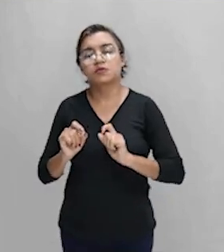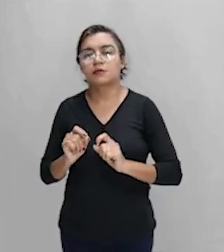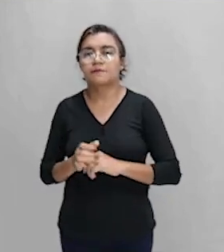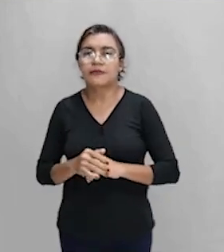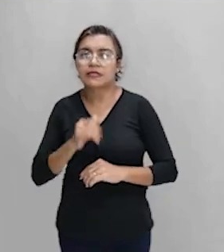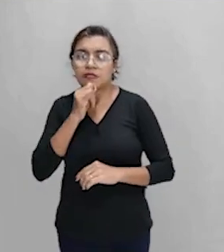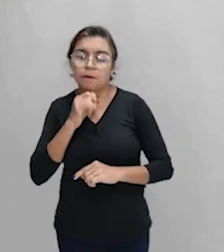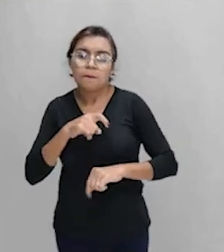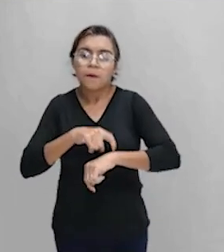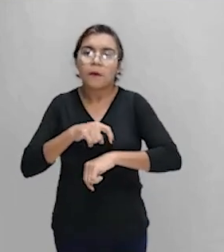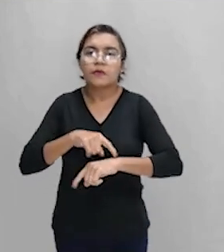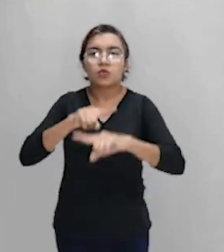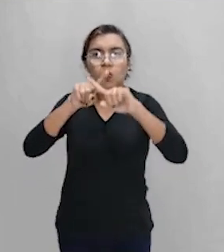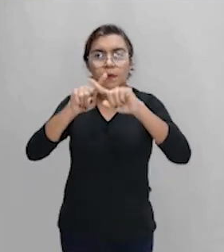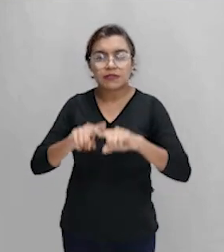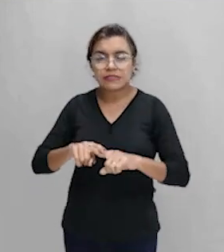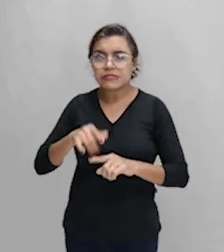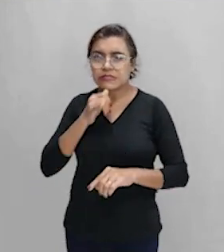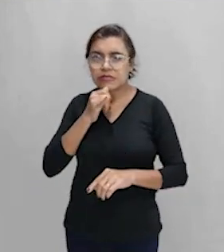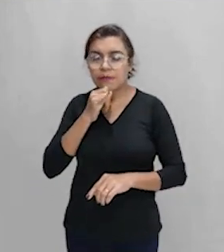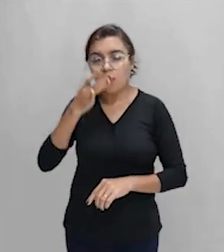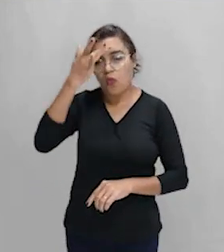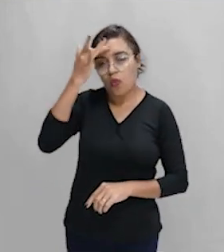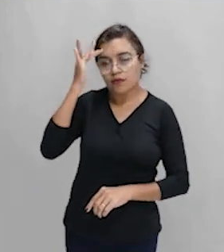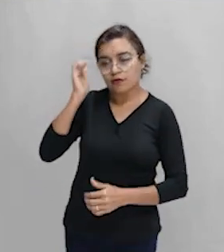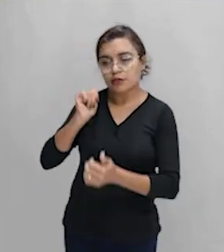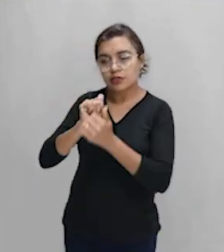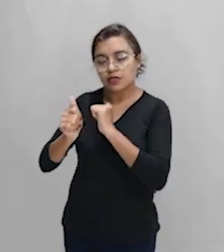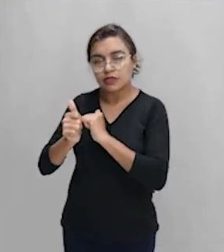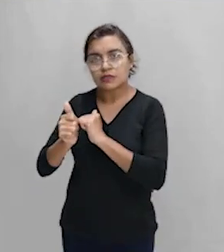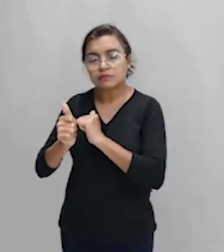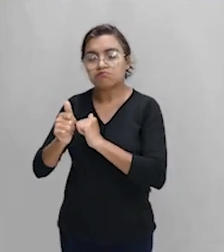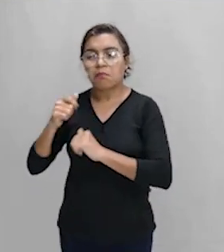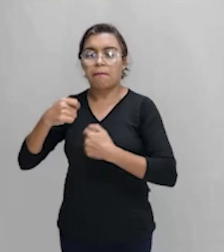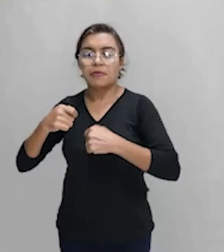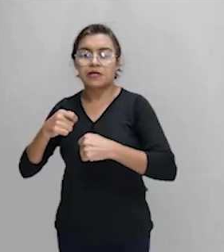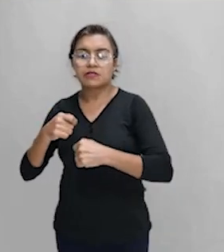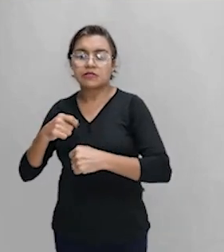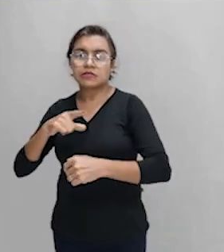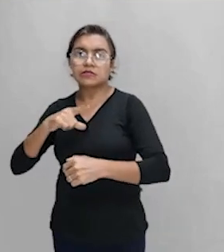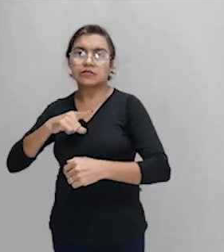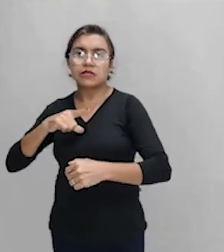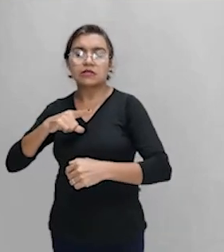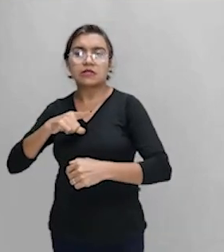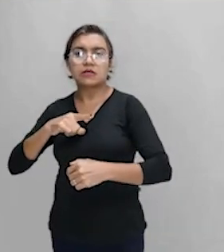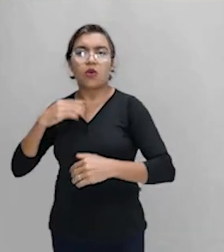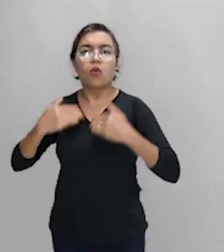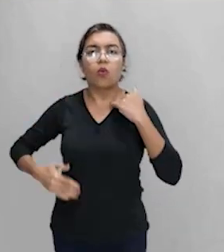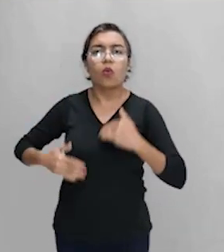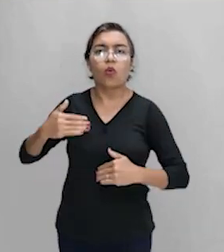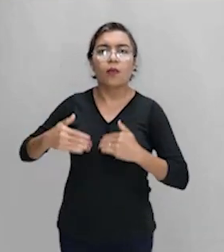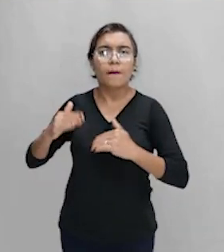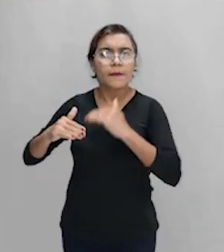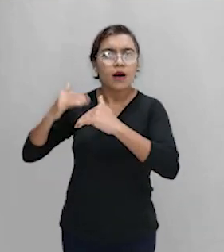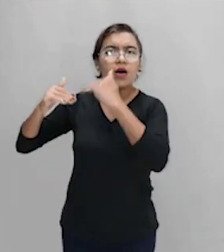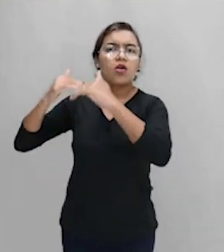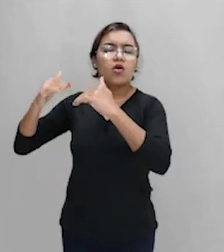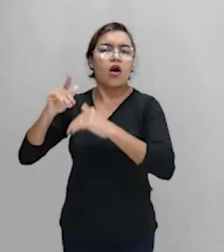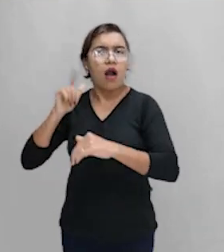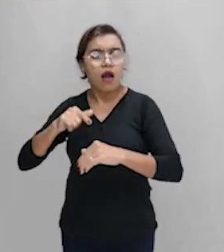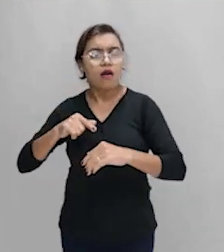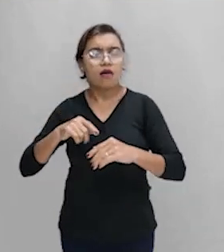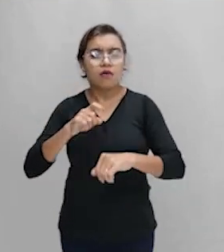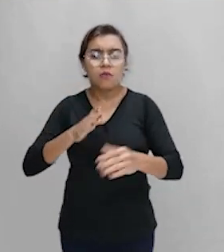naquela competição, assim, quando o atleta ele tem que encontrar o ápice do seu rendimento. É no período de